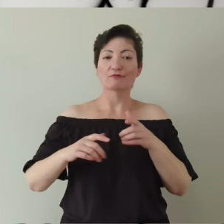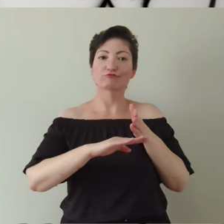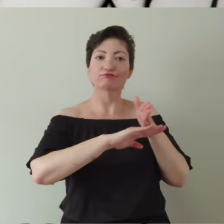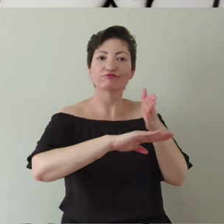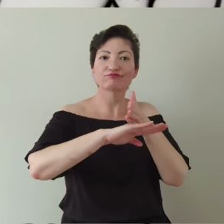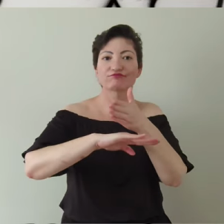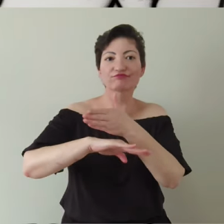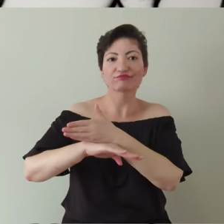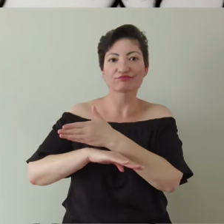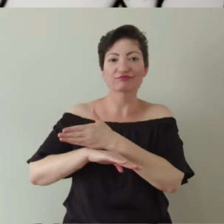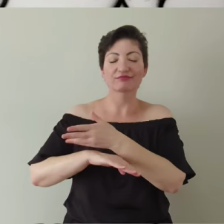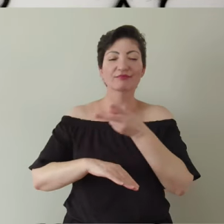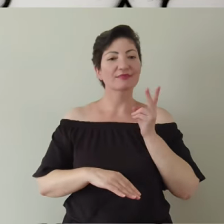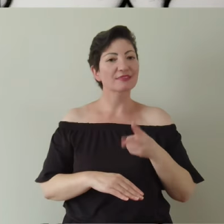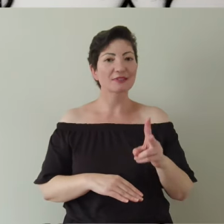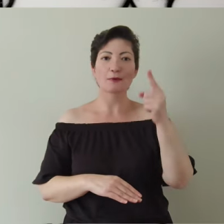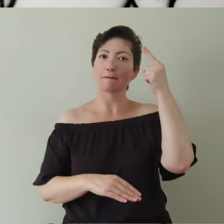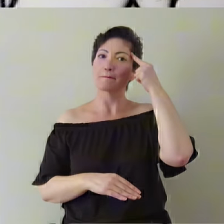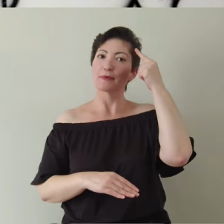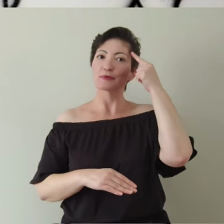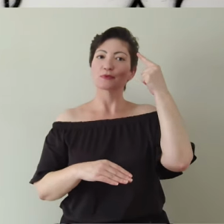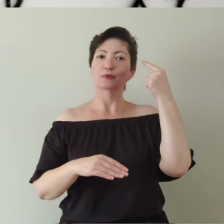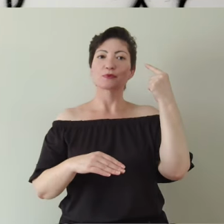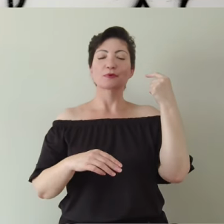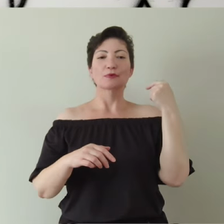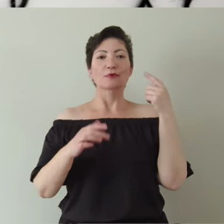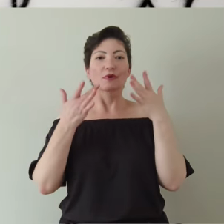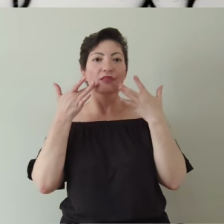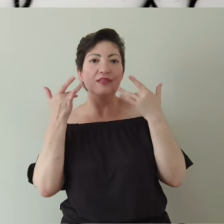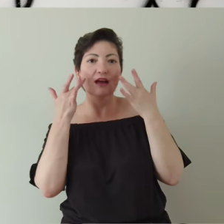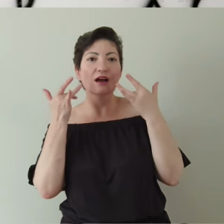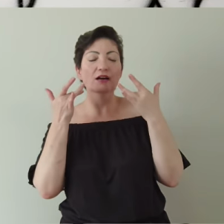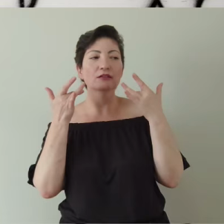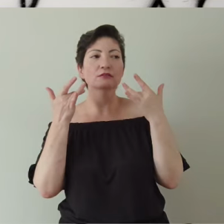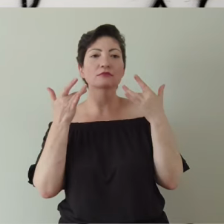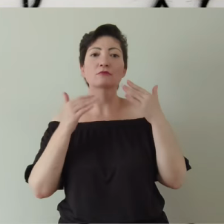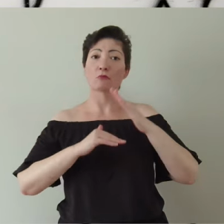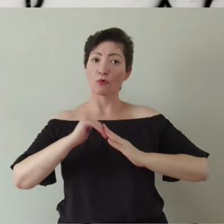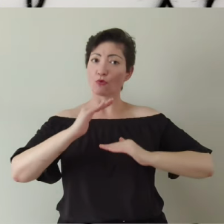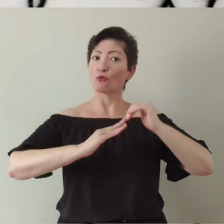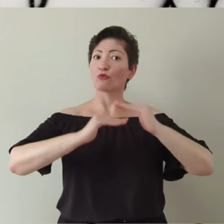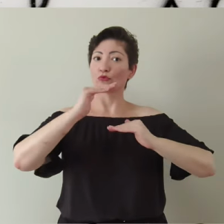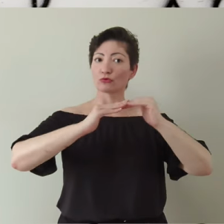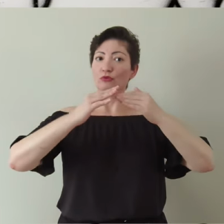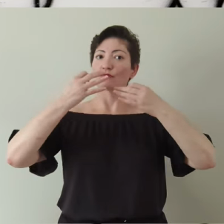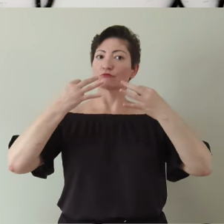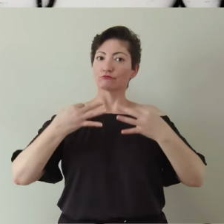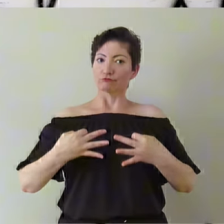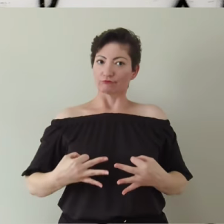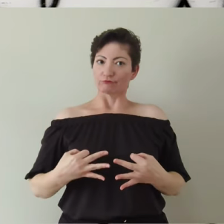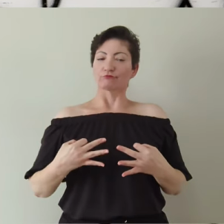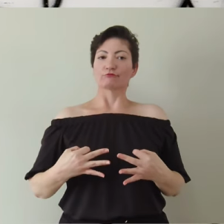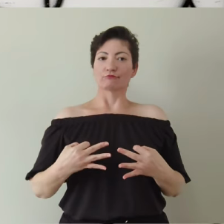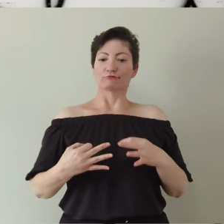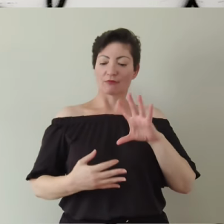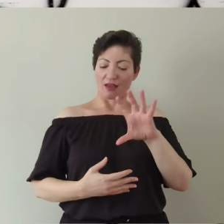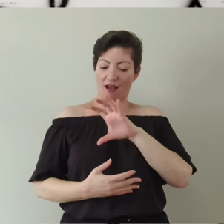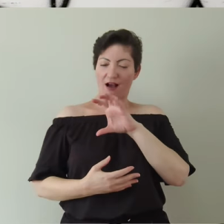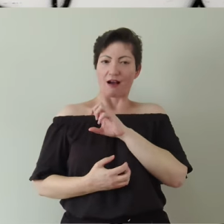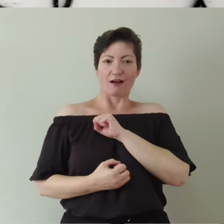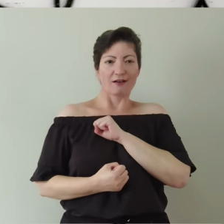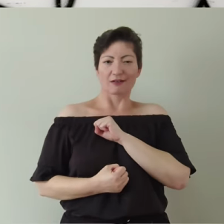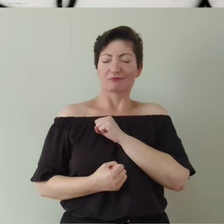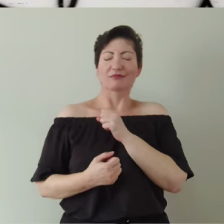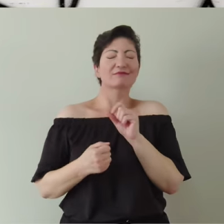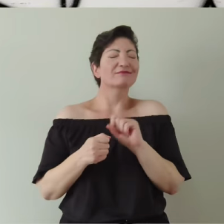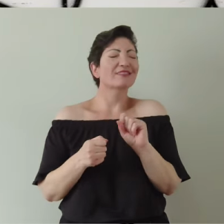o começo, sempre pensou no teatro como um trabalho, né? Como a gente poderia fazer o que a gente ama, porque a gente ama